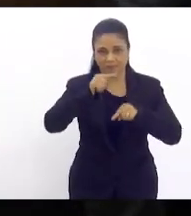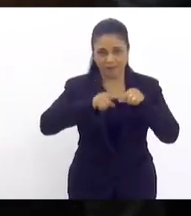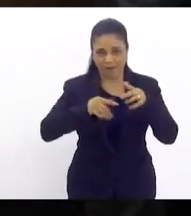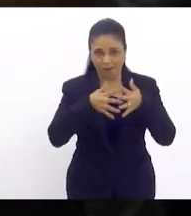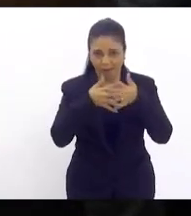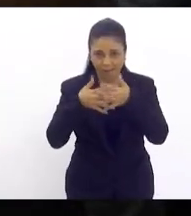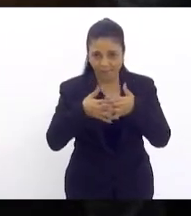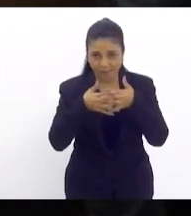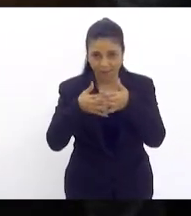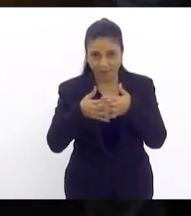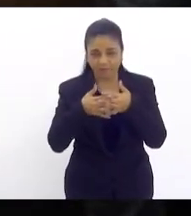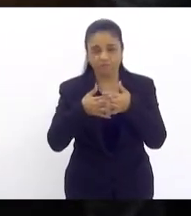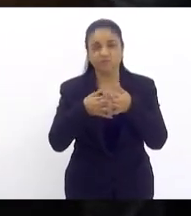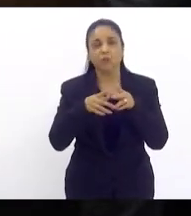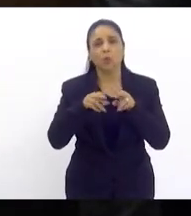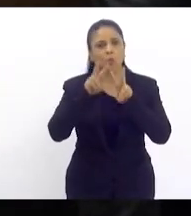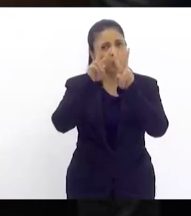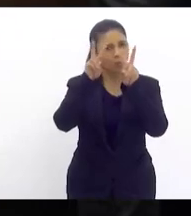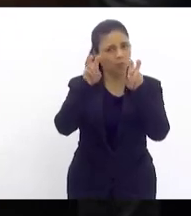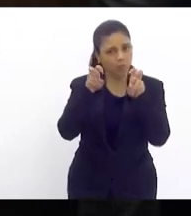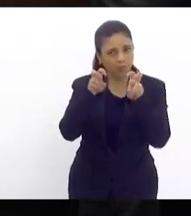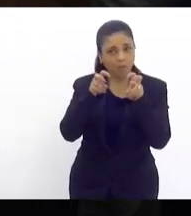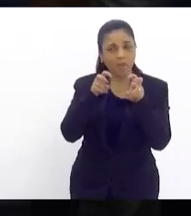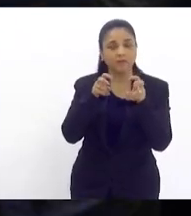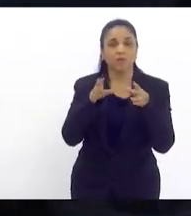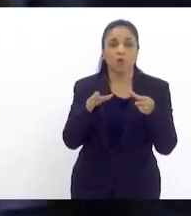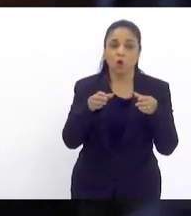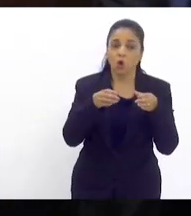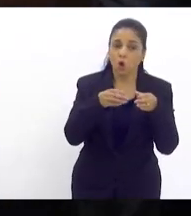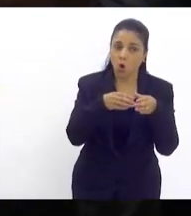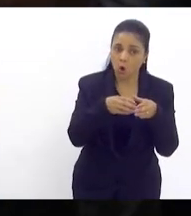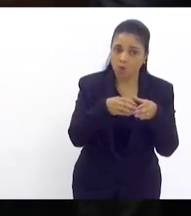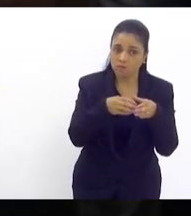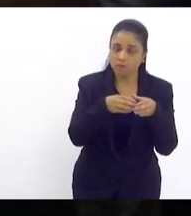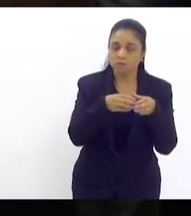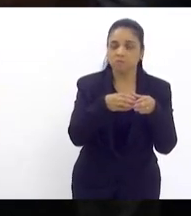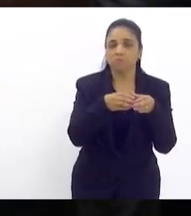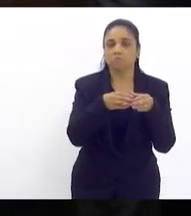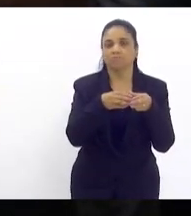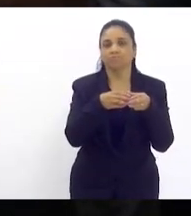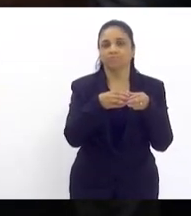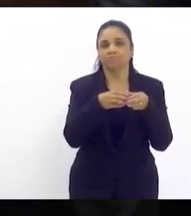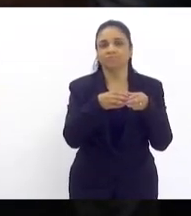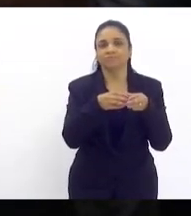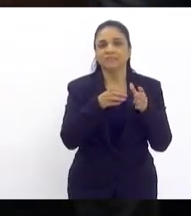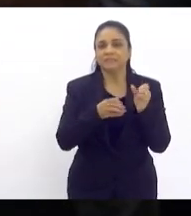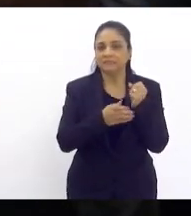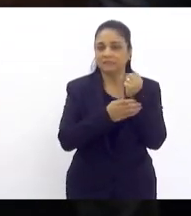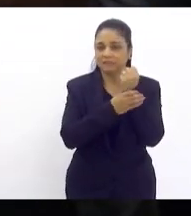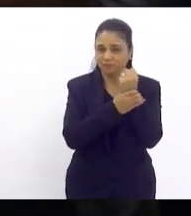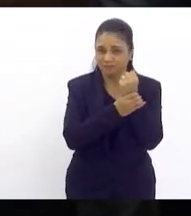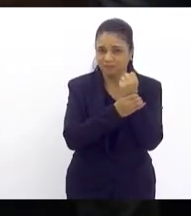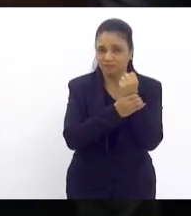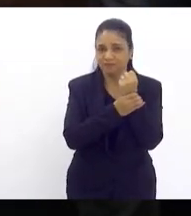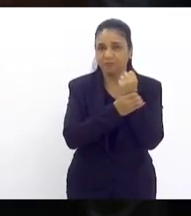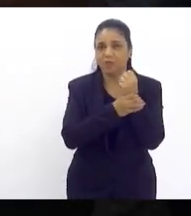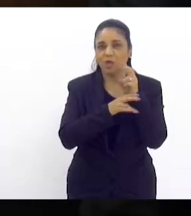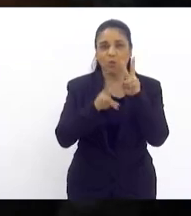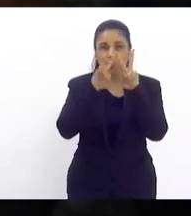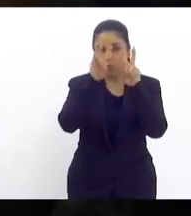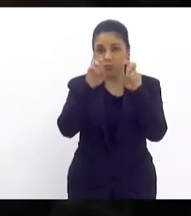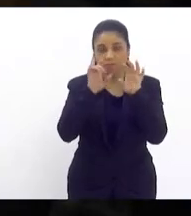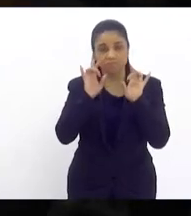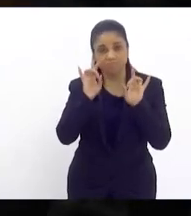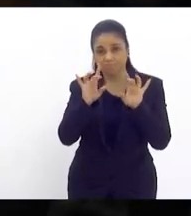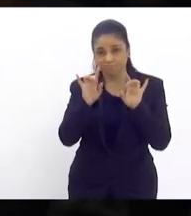era claro que o tema tem a ver com a comissão de segurança mas é um tema específico o resultado disso foi